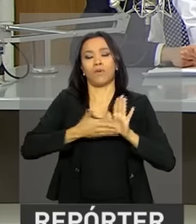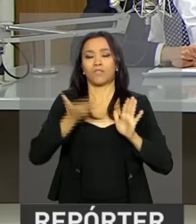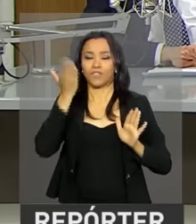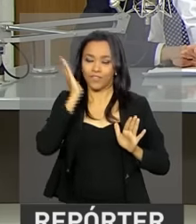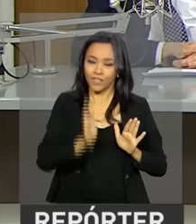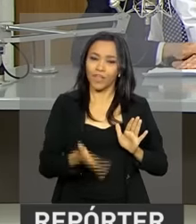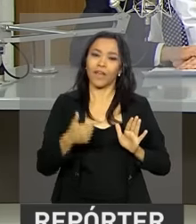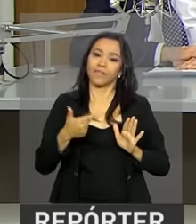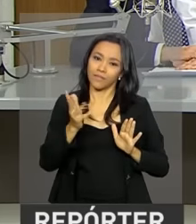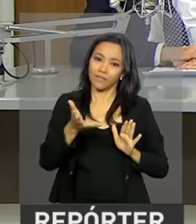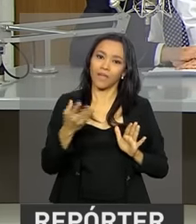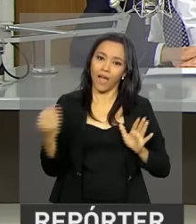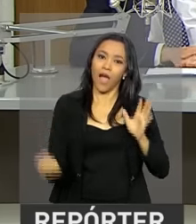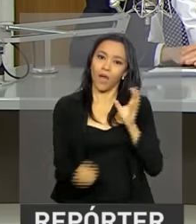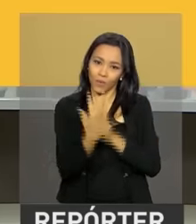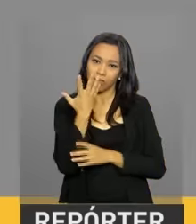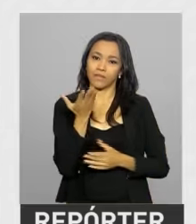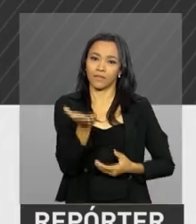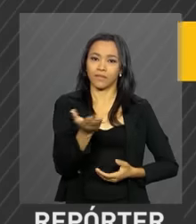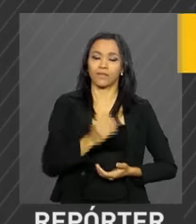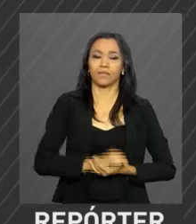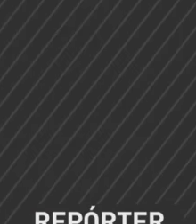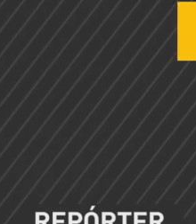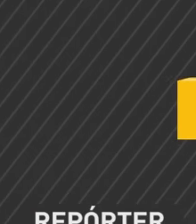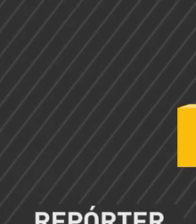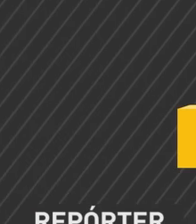já está funcionando muito